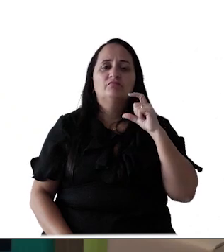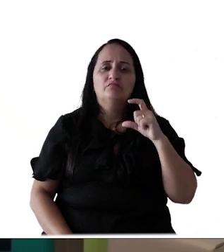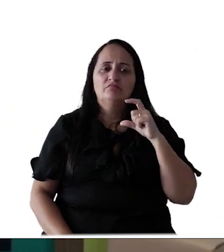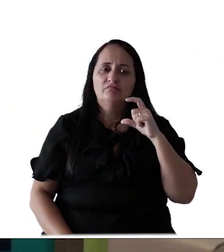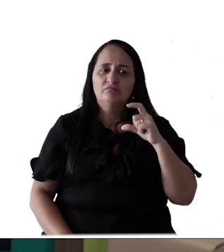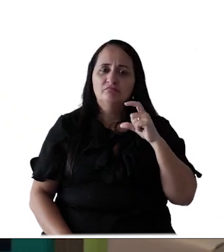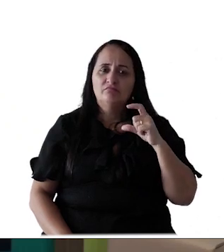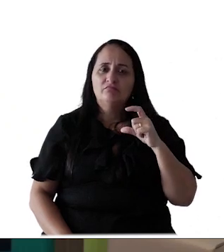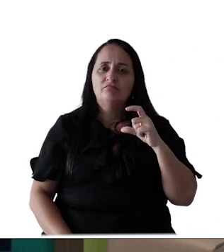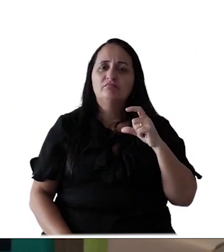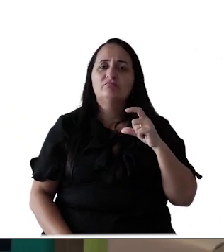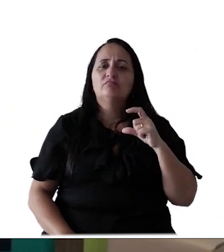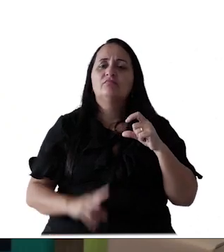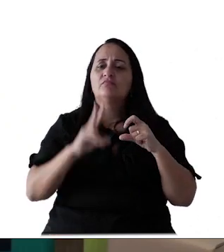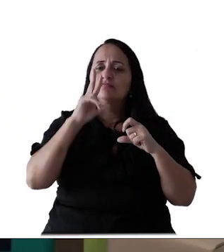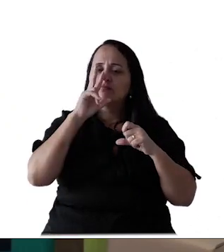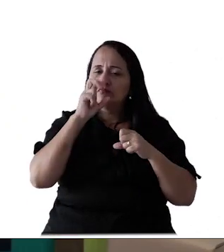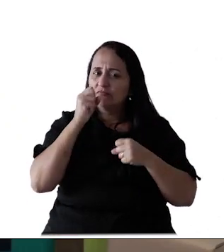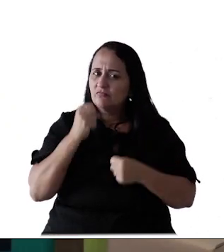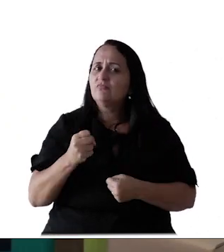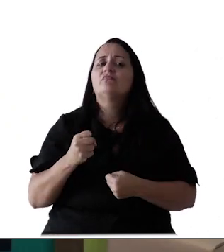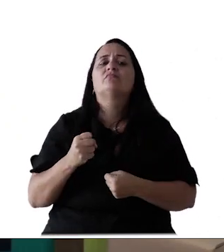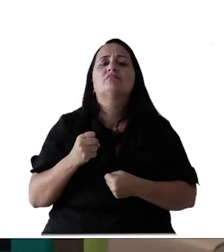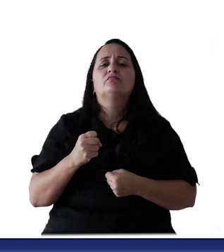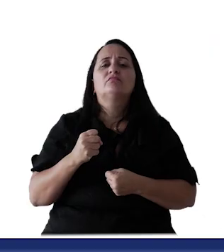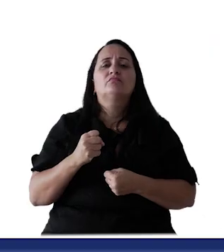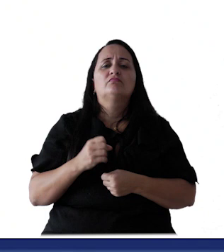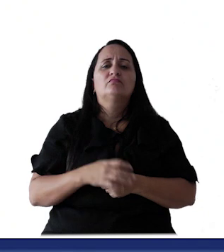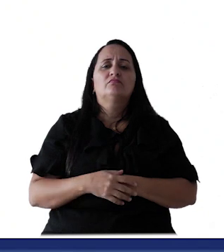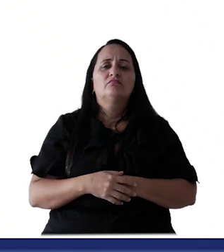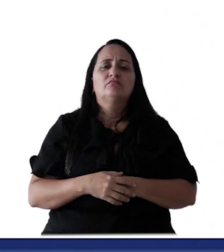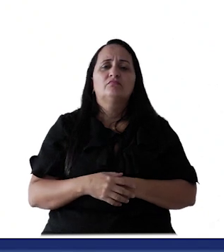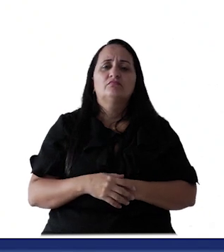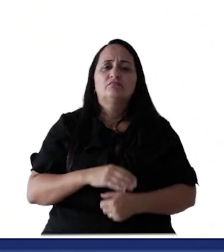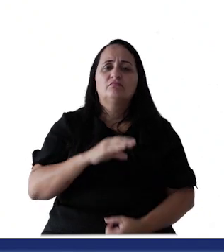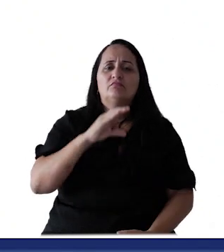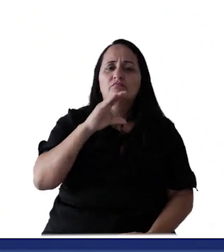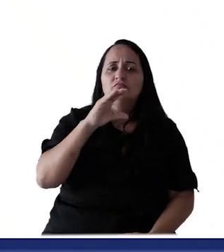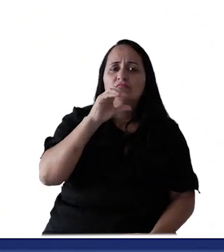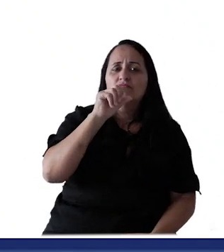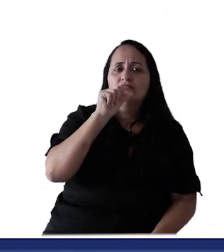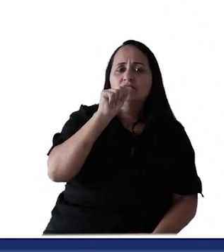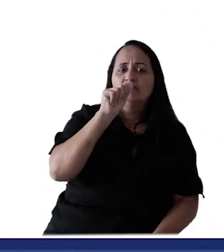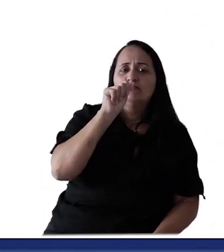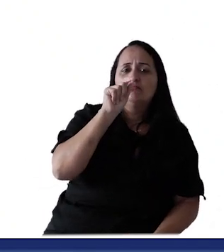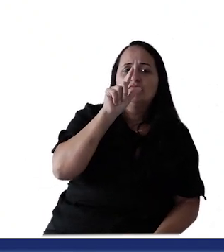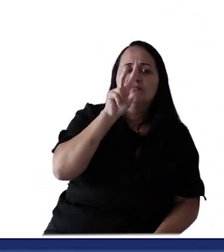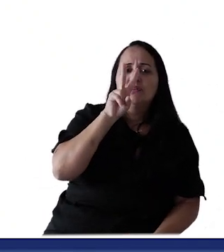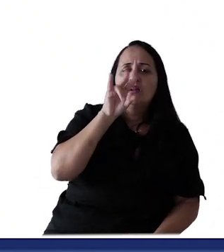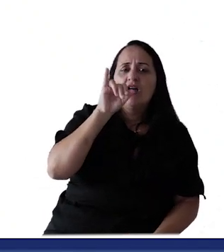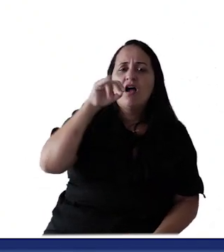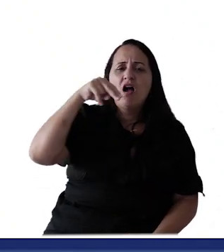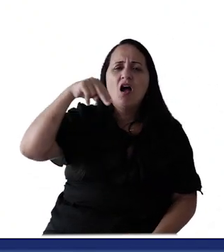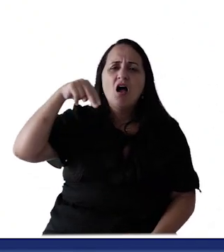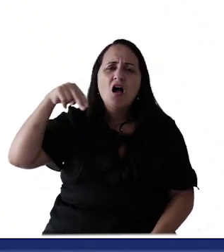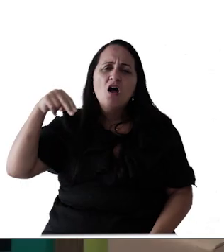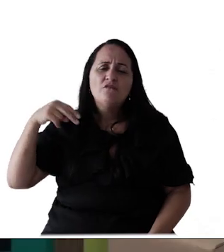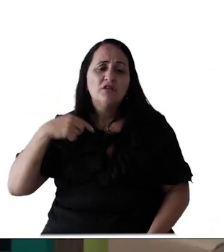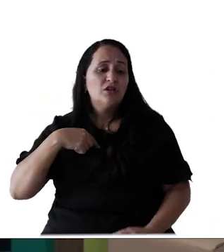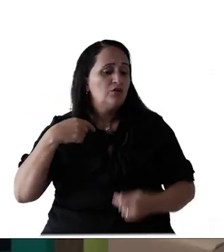ali no momento de reforçar aquele pedido. Calvin, eu preciso ir